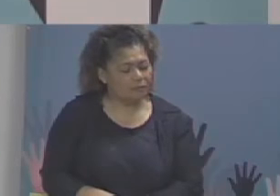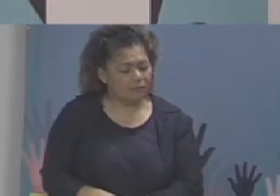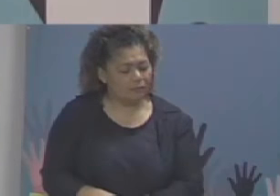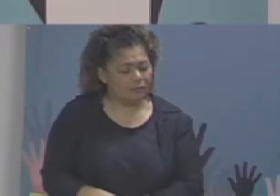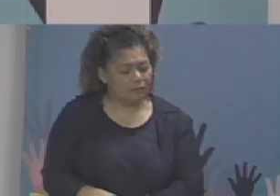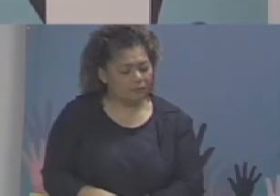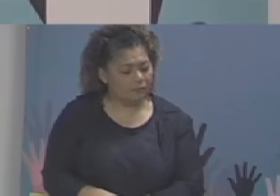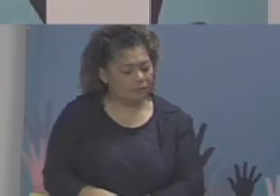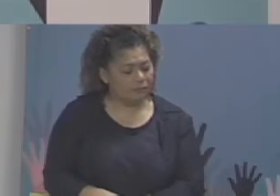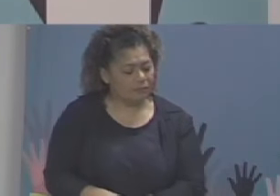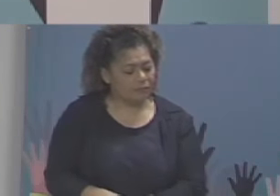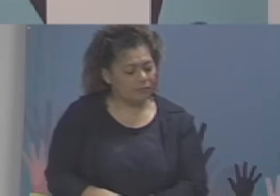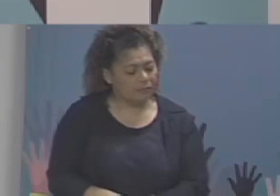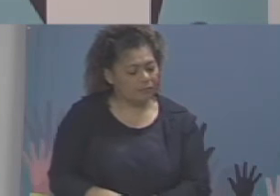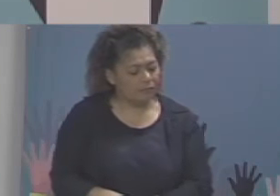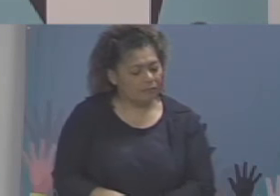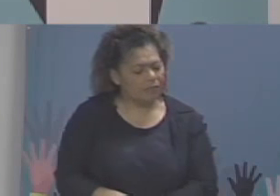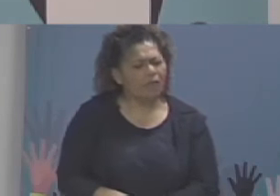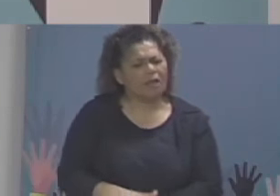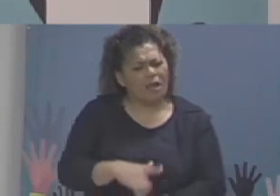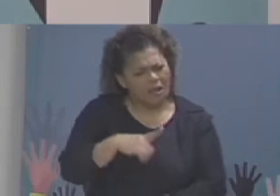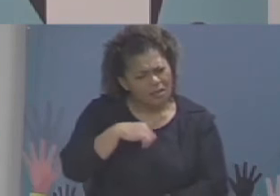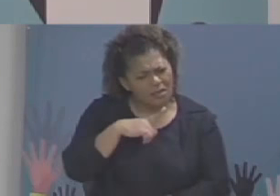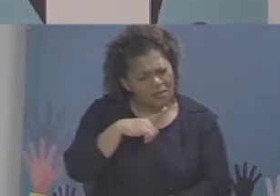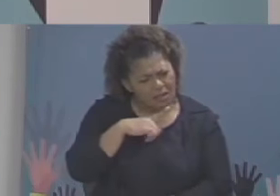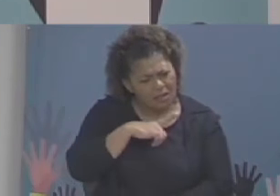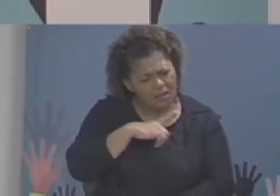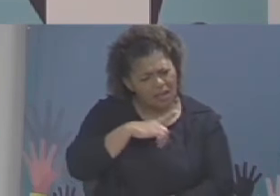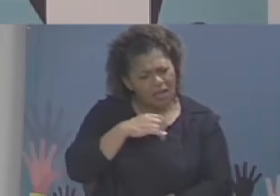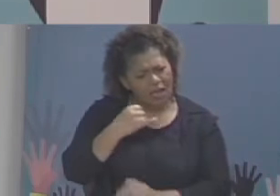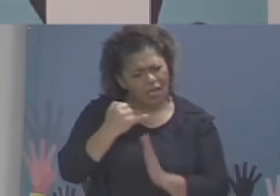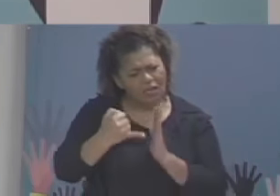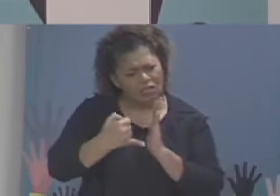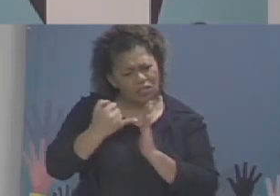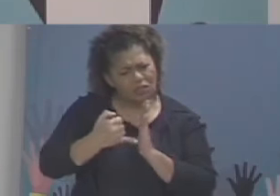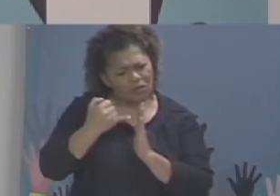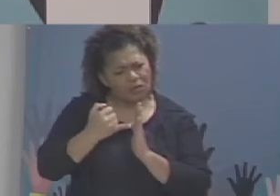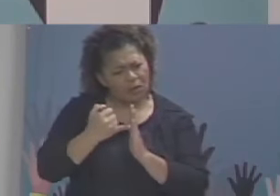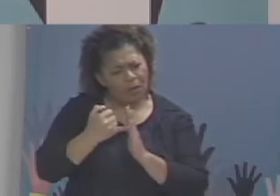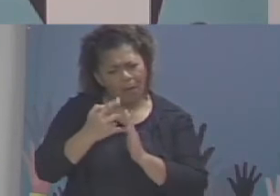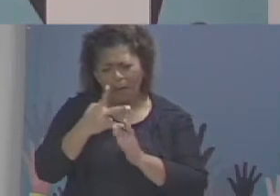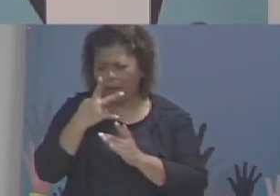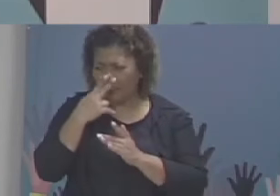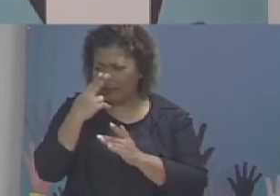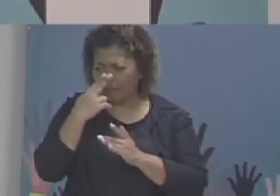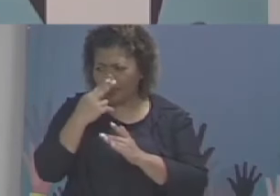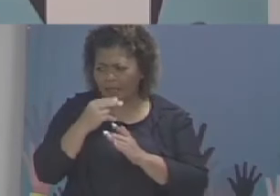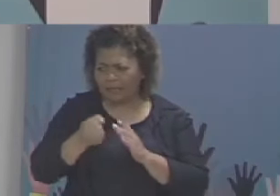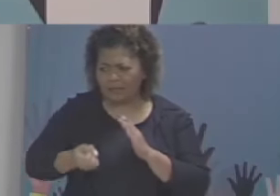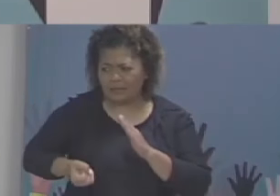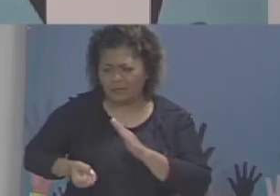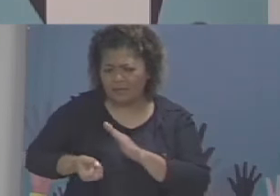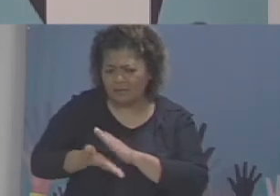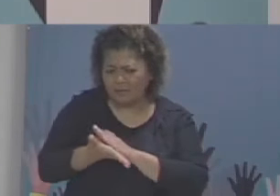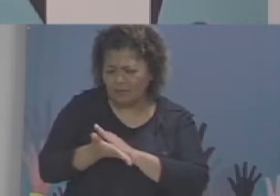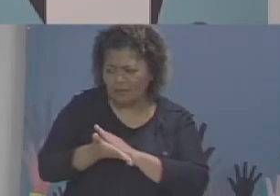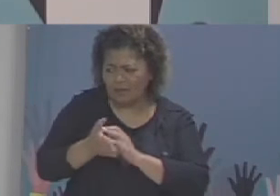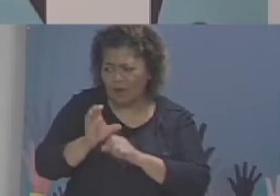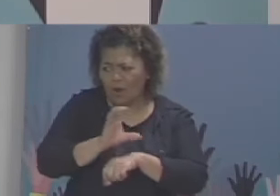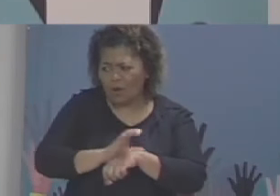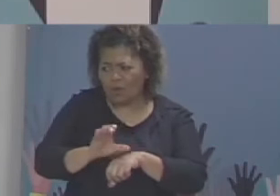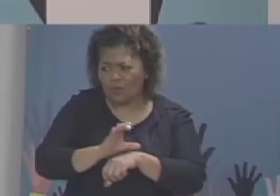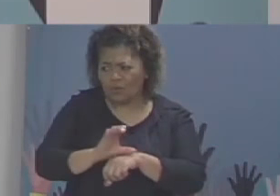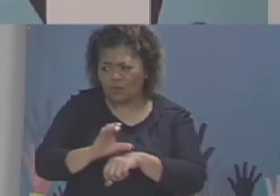Candidato, existem instituições que estão burlando nossa formação, apresentando cursos que são realizados por pessoas que não